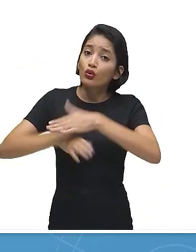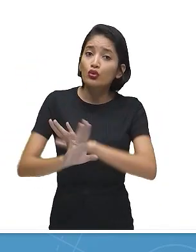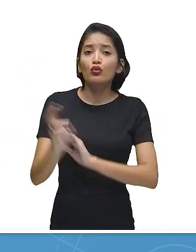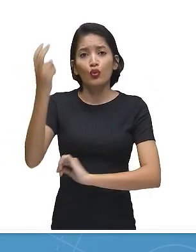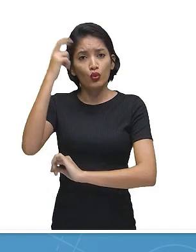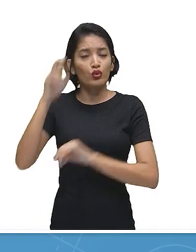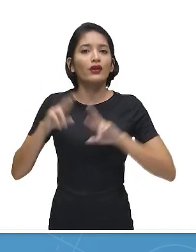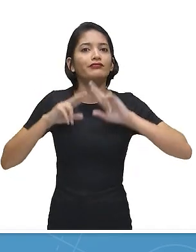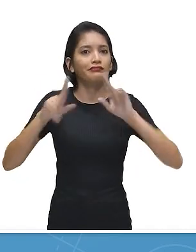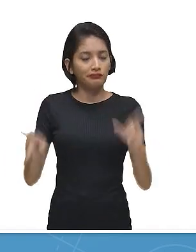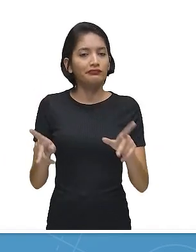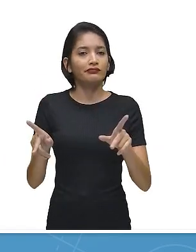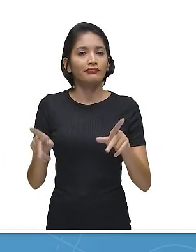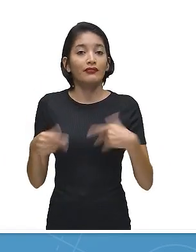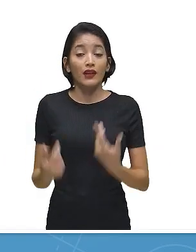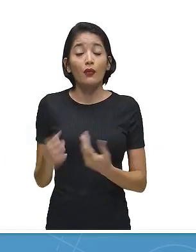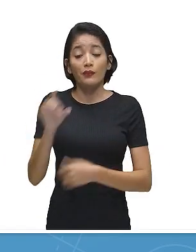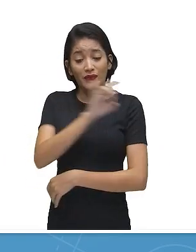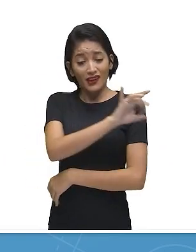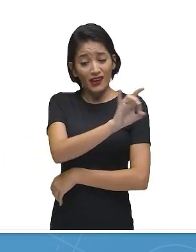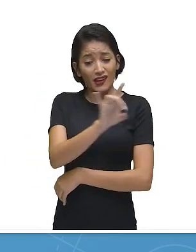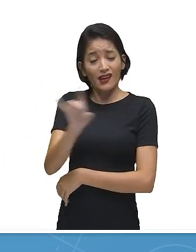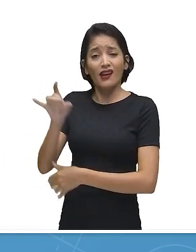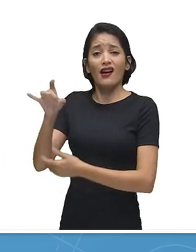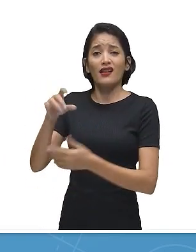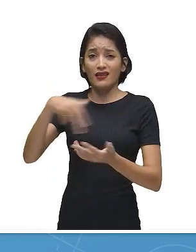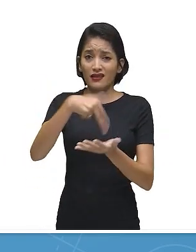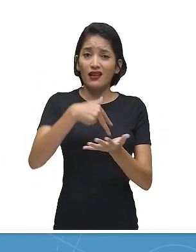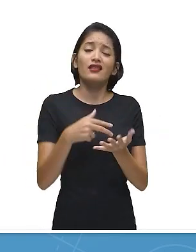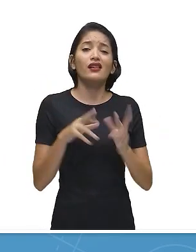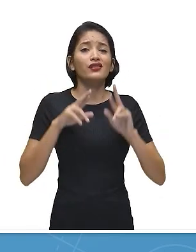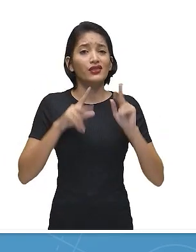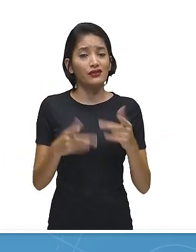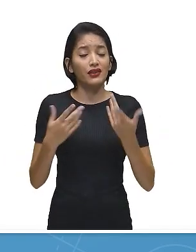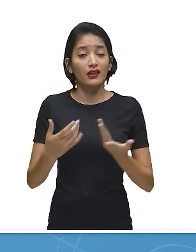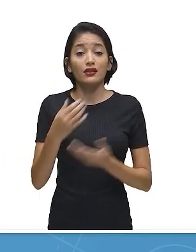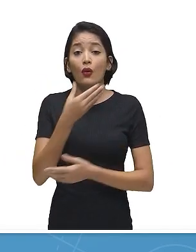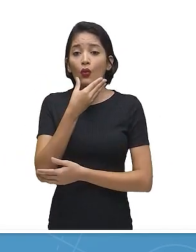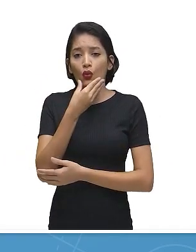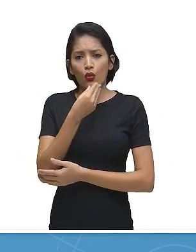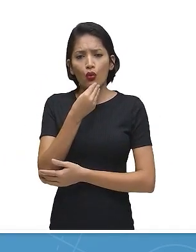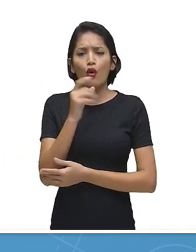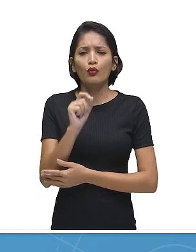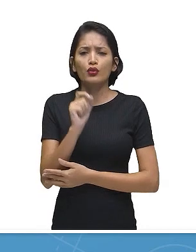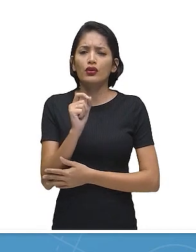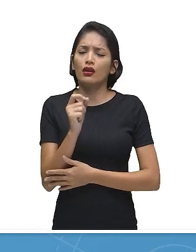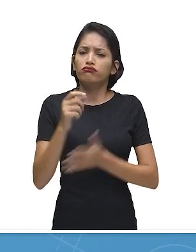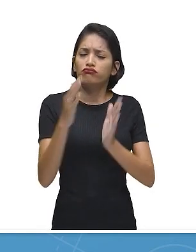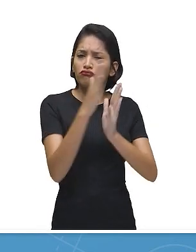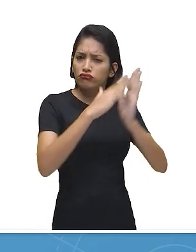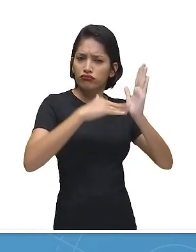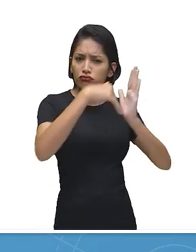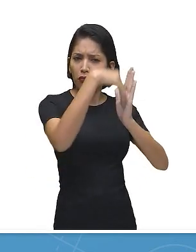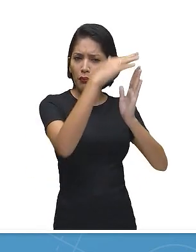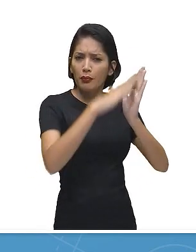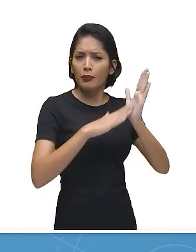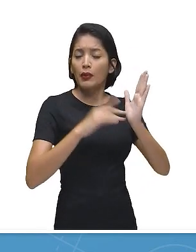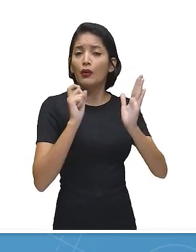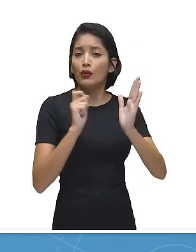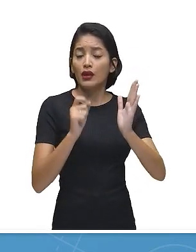um outro artista que é Albert Eekhout. Como é que era a característica das obras do Albert